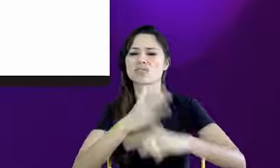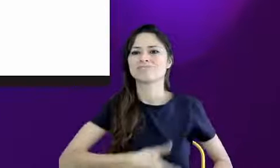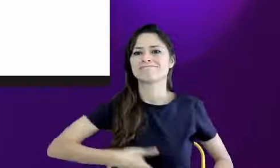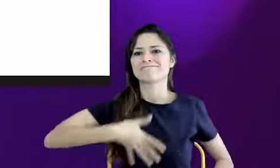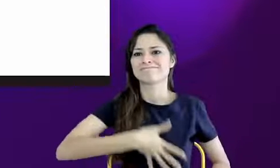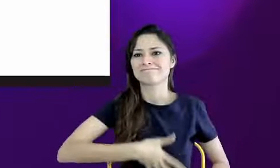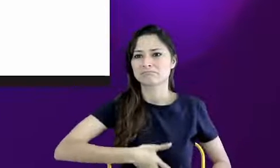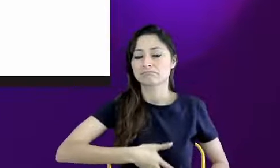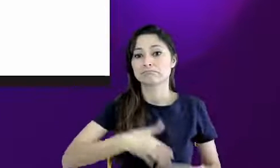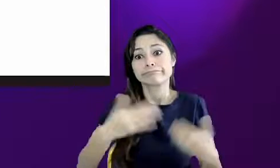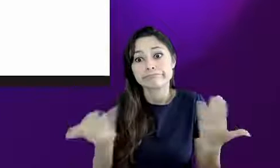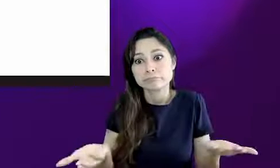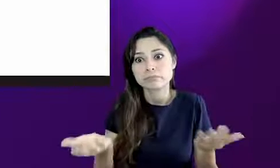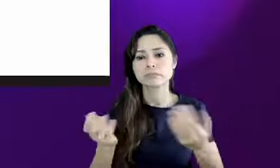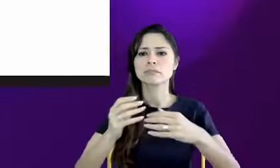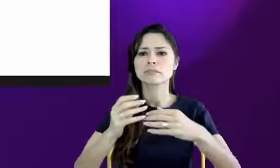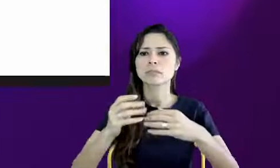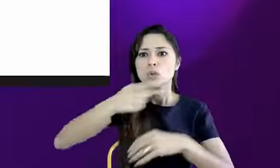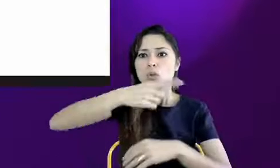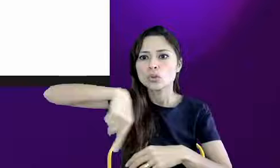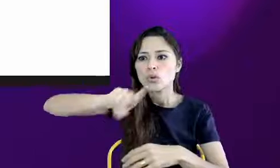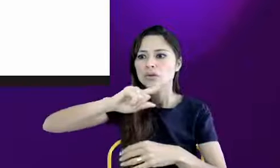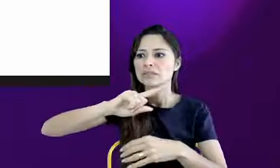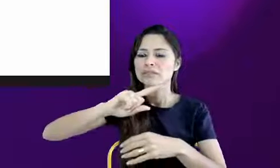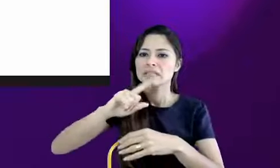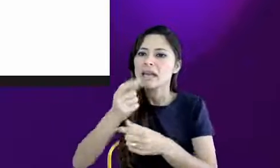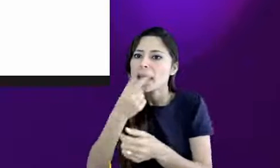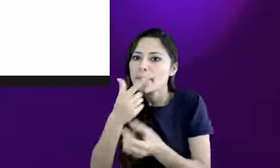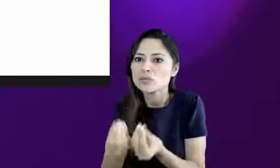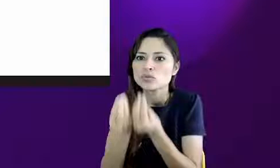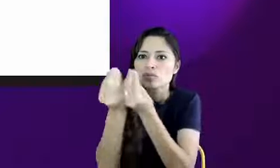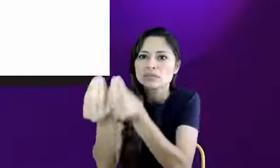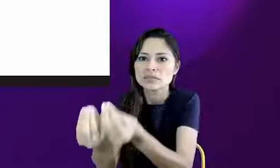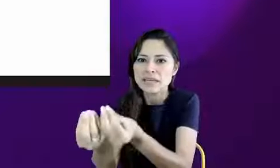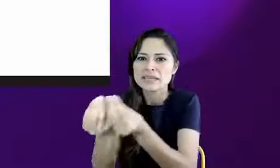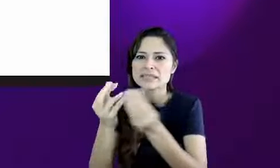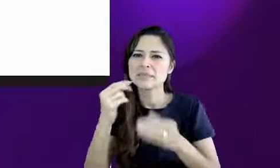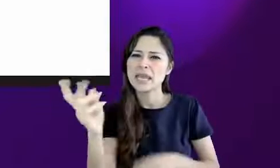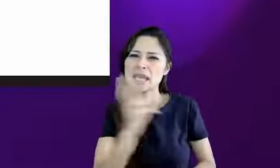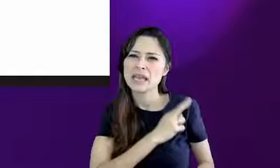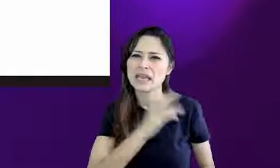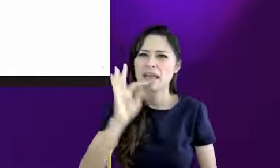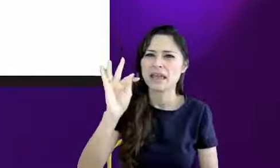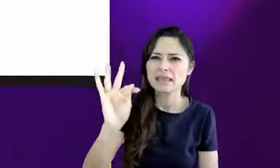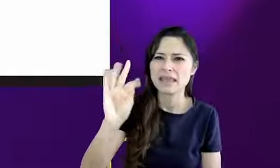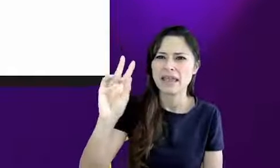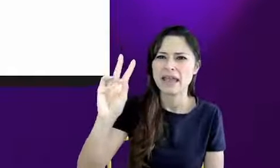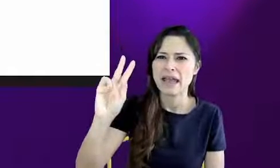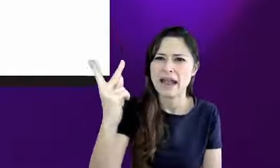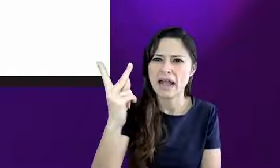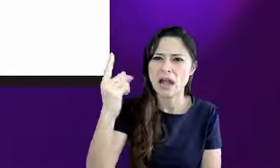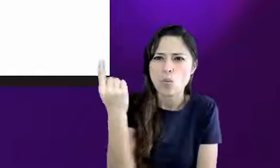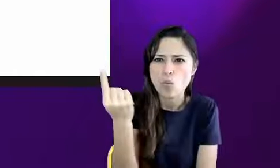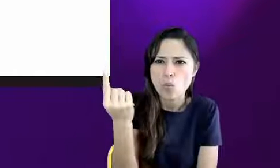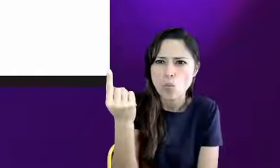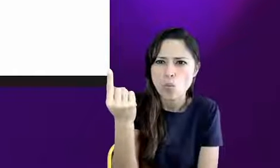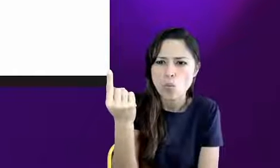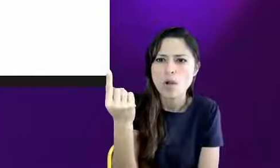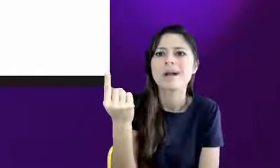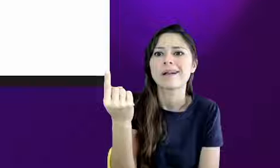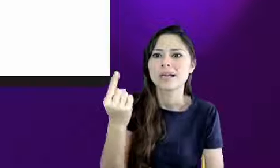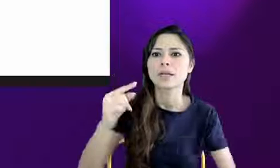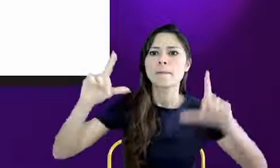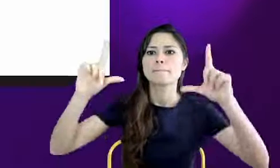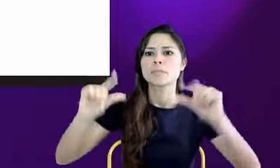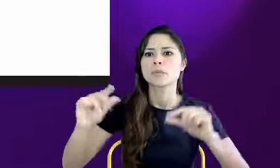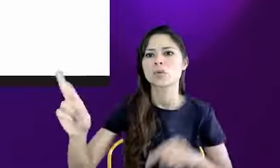nós não influenciamos tanto essa resposta TH1, que depende da interleucina 12, que é a resposta imunológica habitualmente